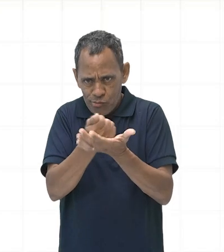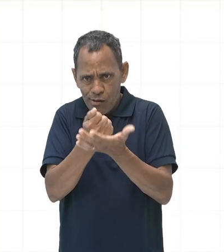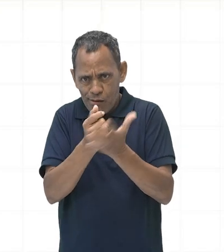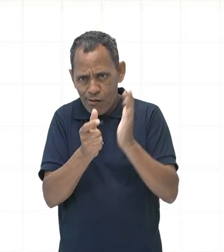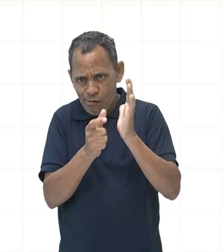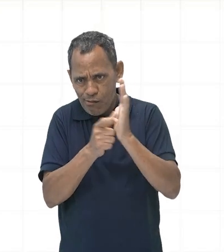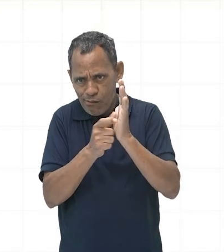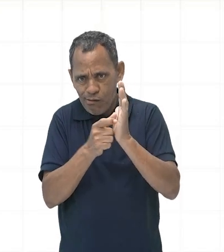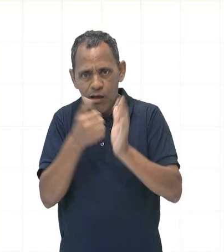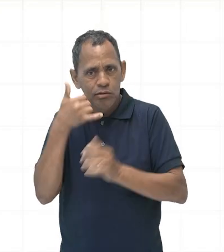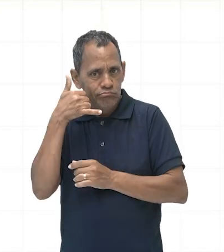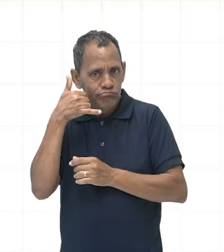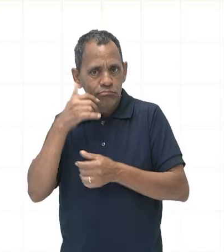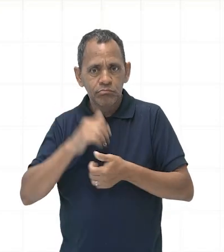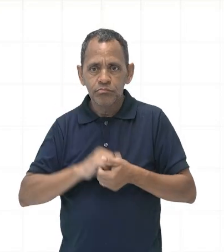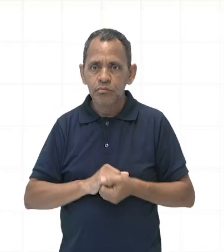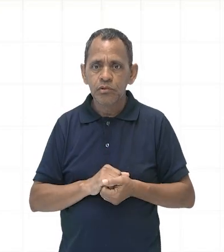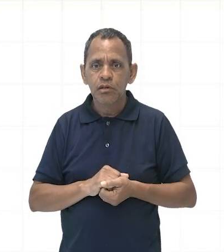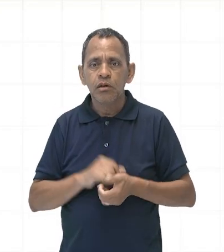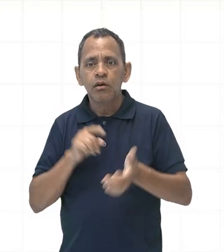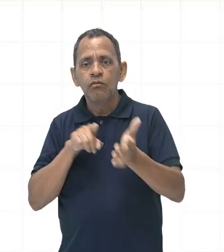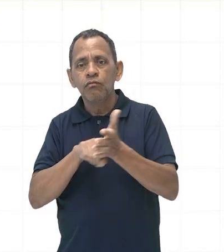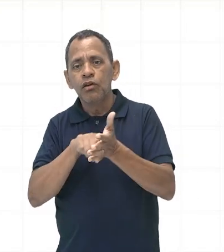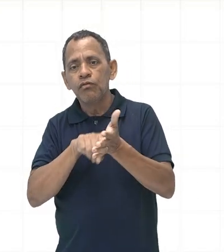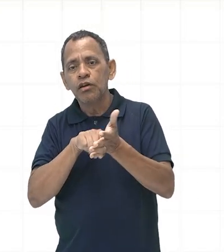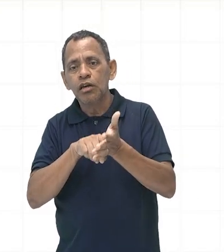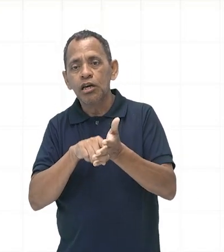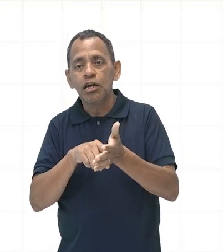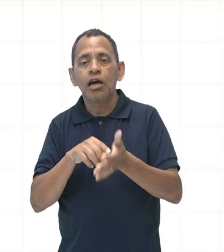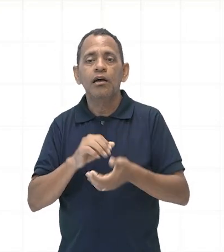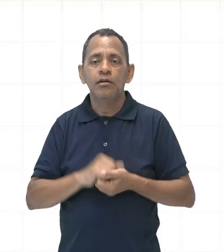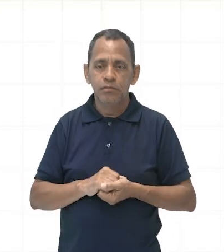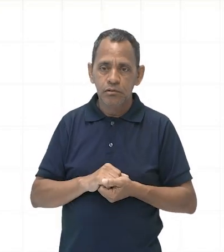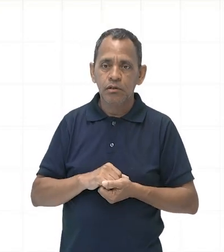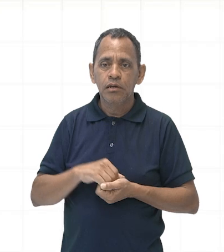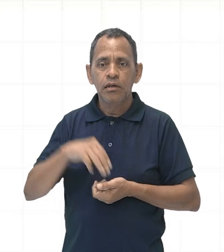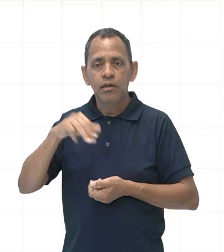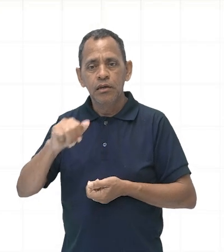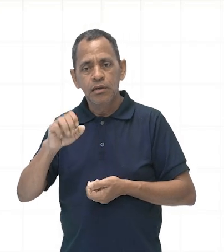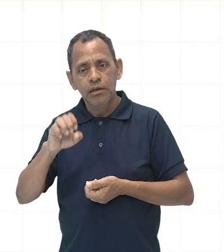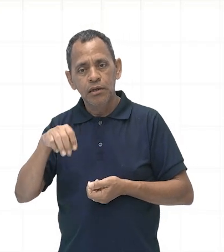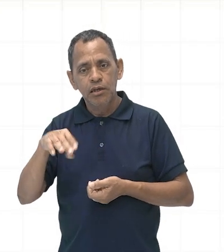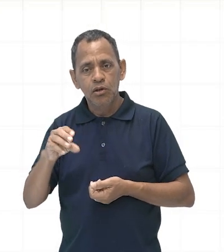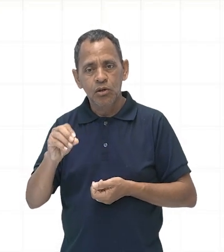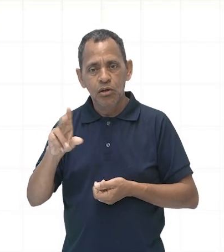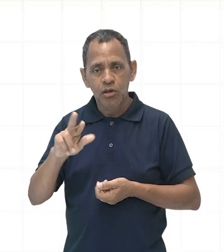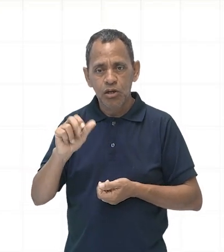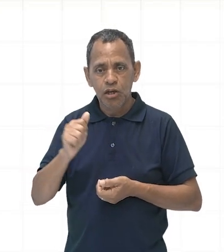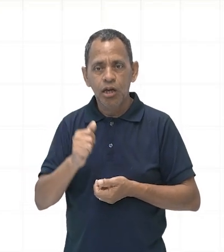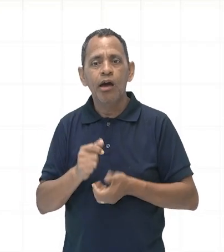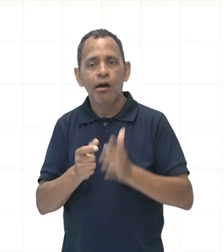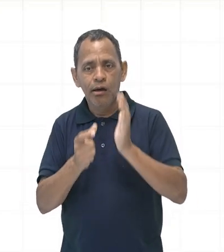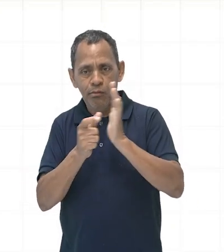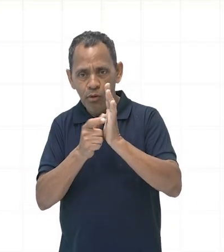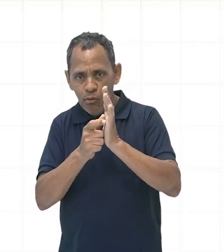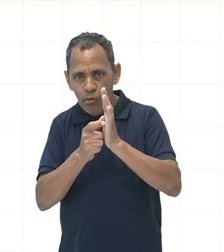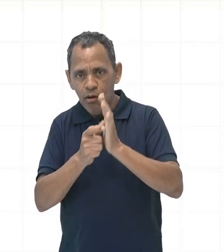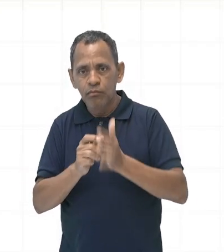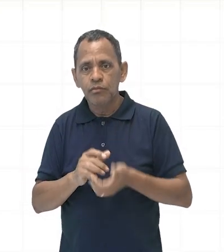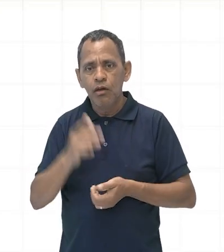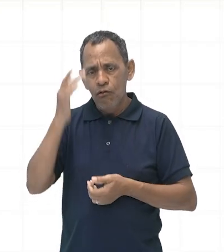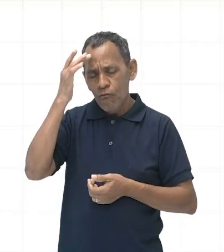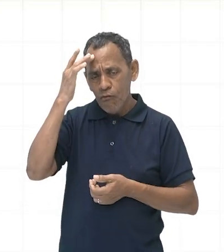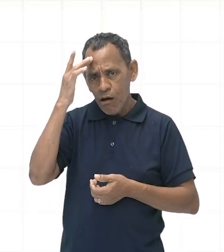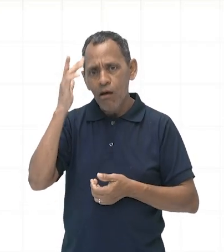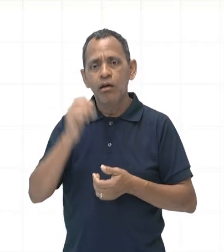fazer aqui? Primeiro, a gente tem que verificar qual é a memória que ela tem disponível, né? E é fácil fazer essa conta, porque